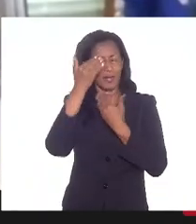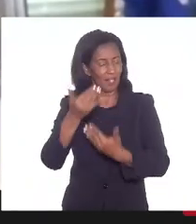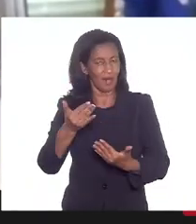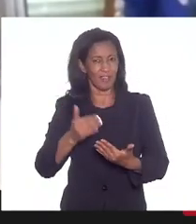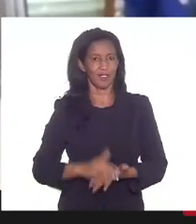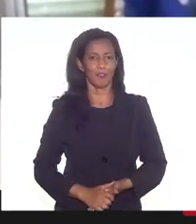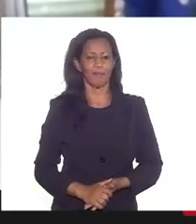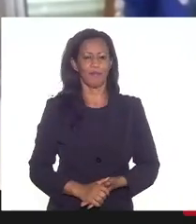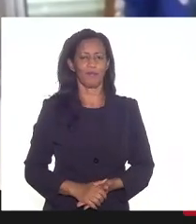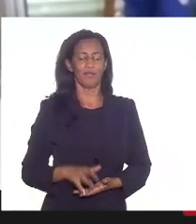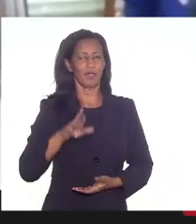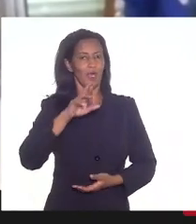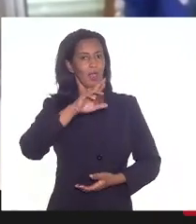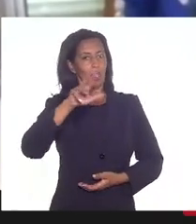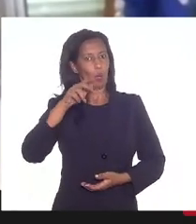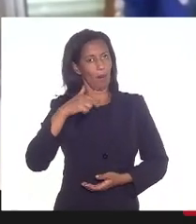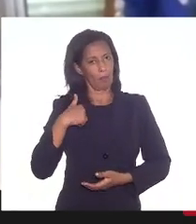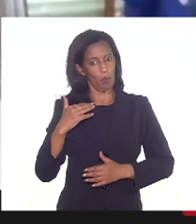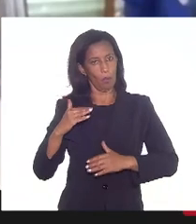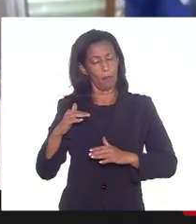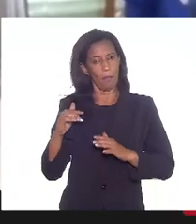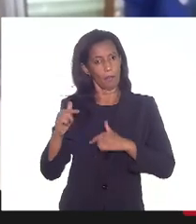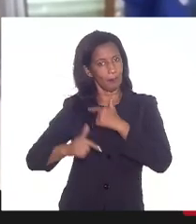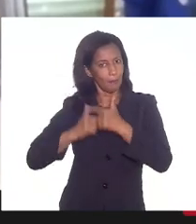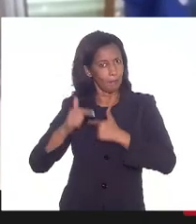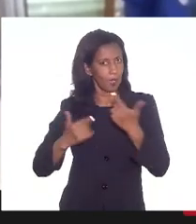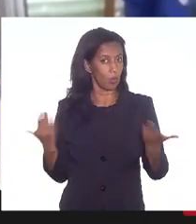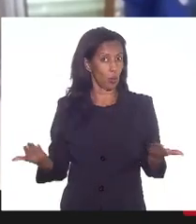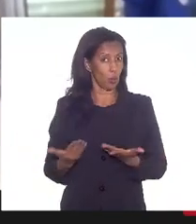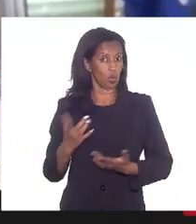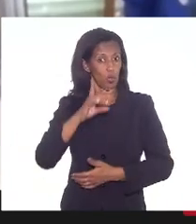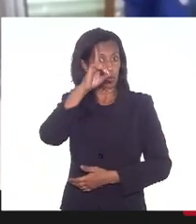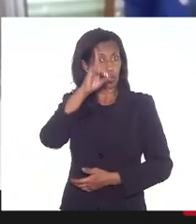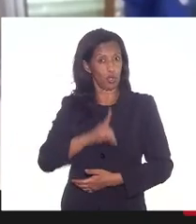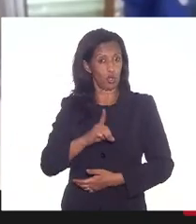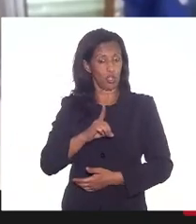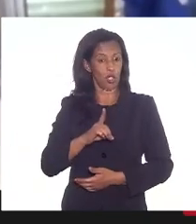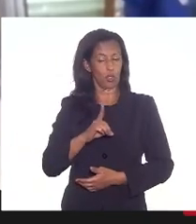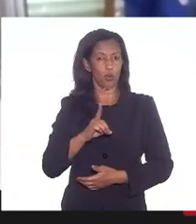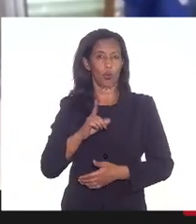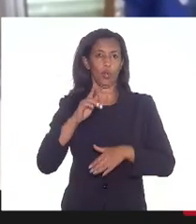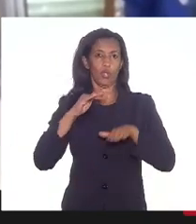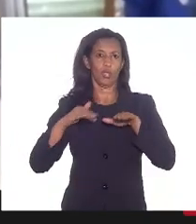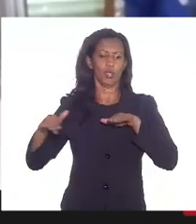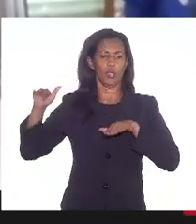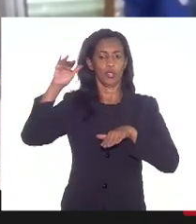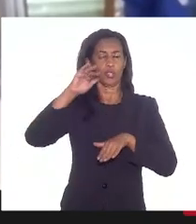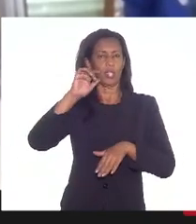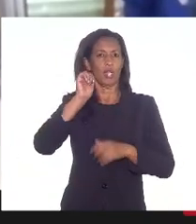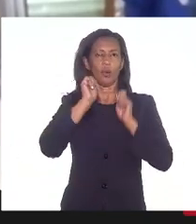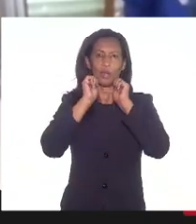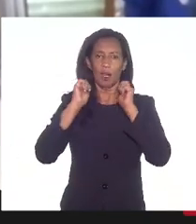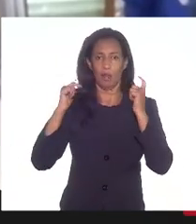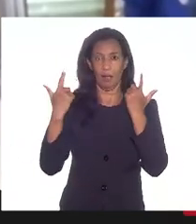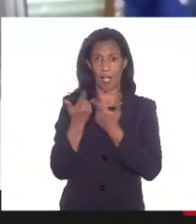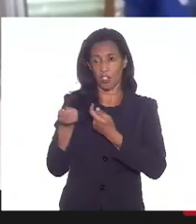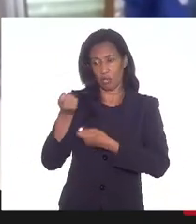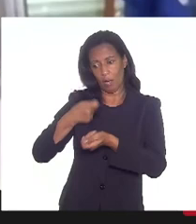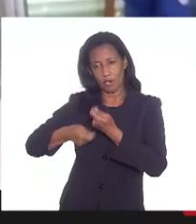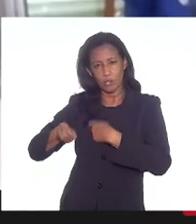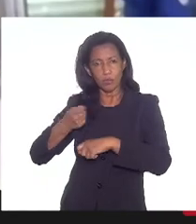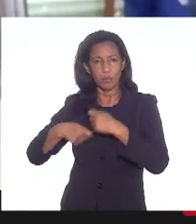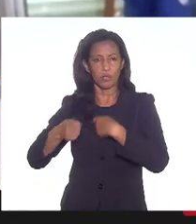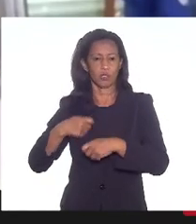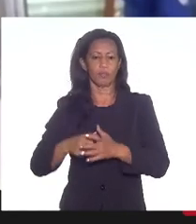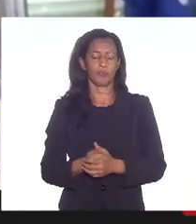e não é minha função hoje, minha função é ser o diretor-geral da Leste, tocar as questões administrativa, mas obrigado aí para